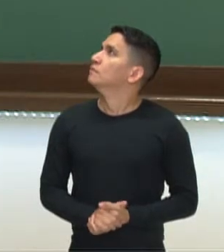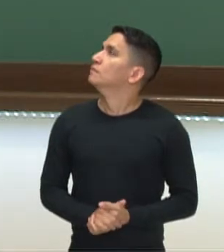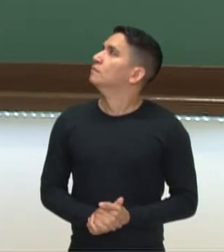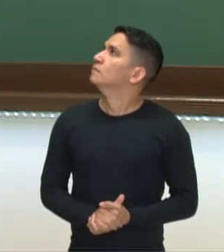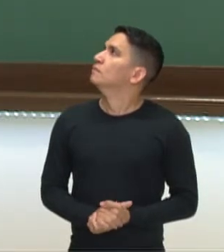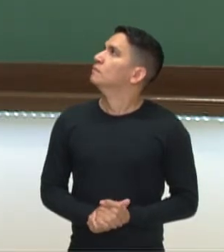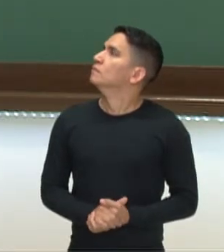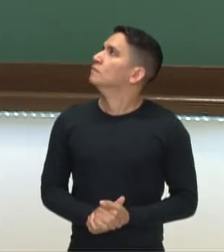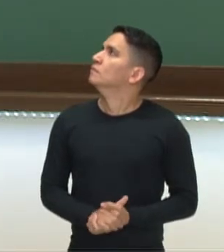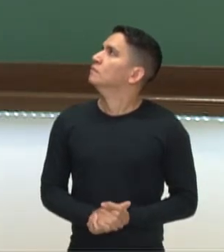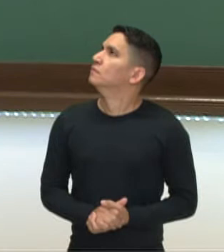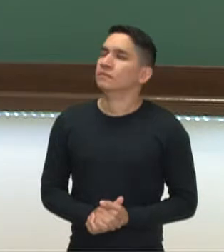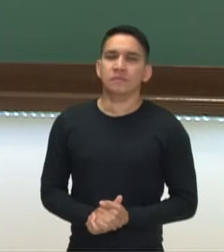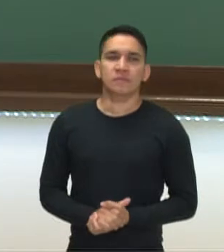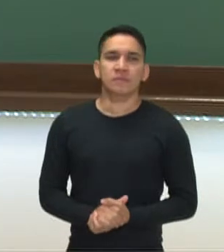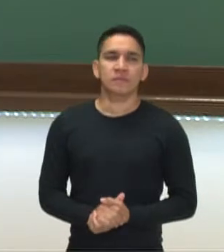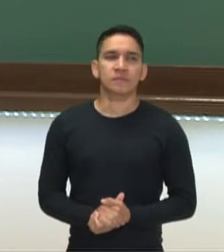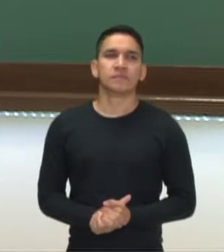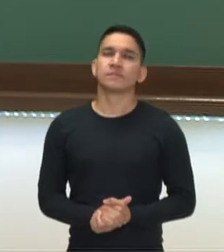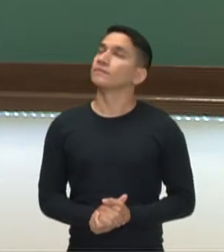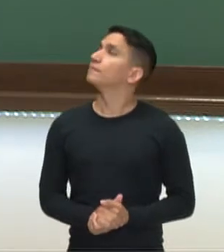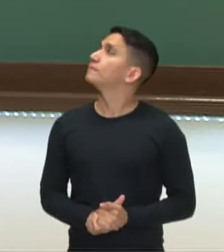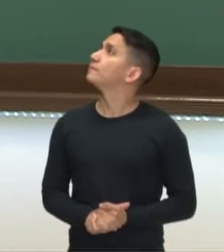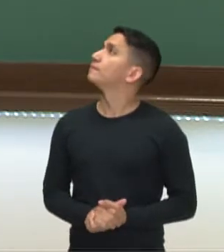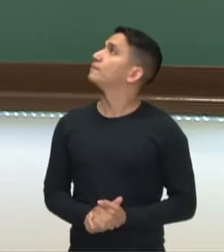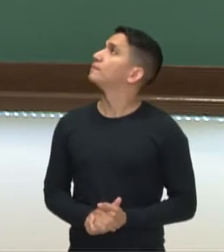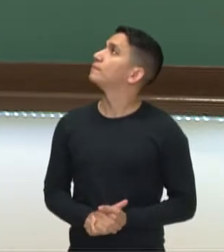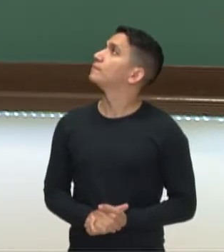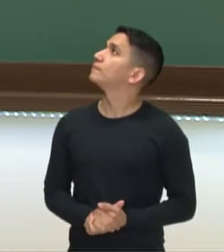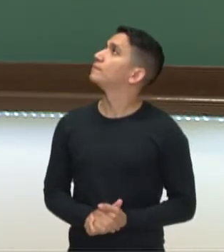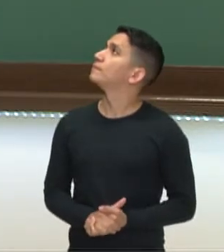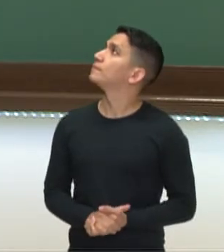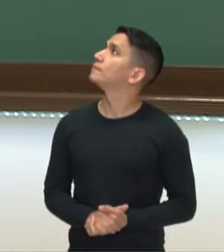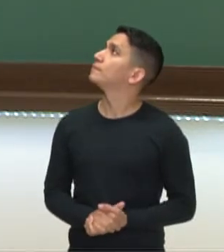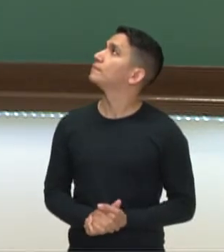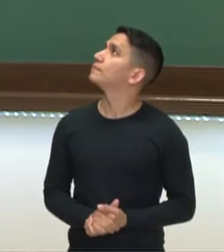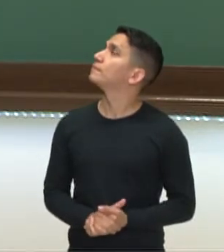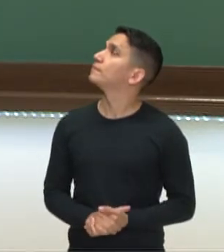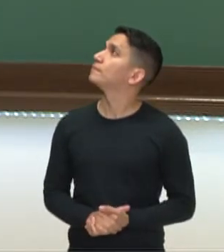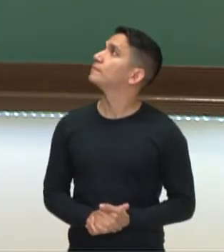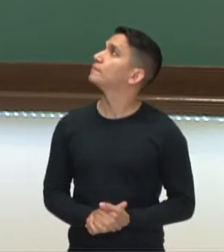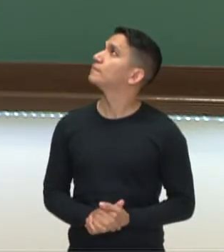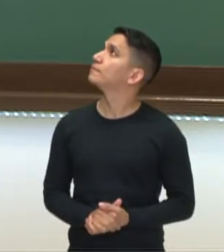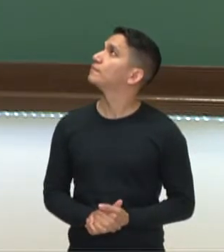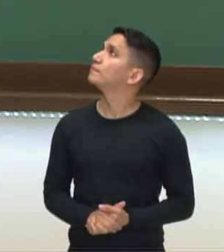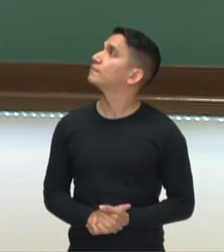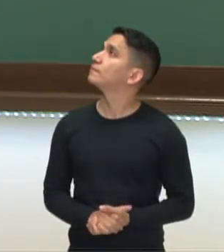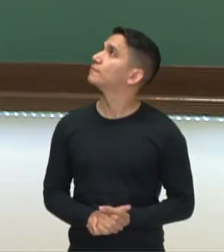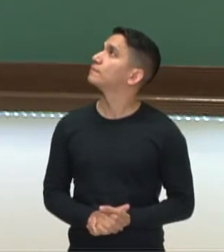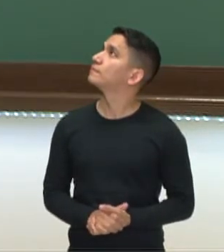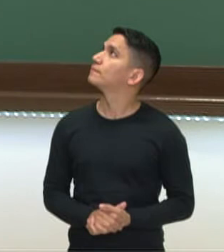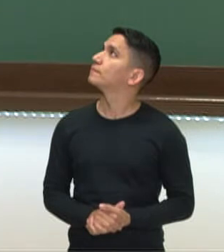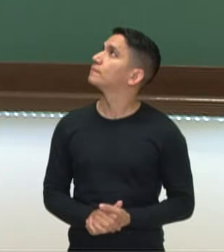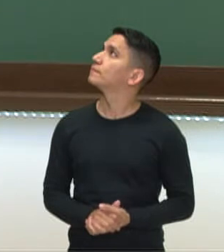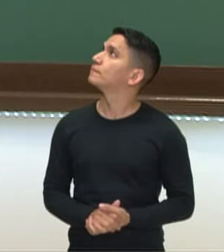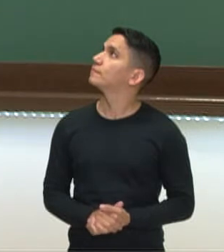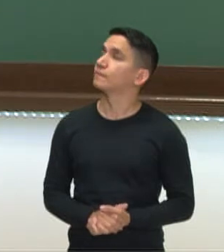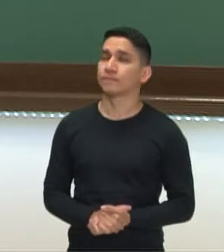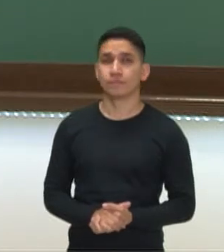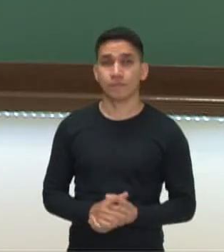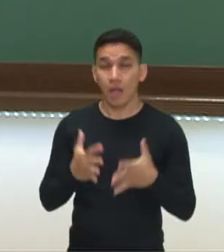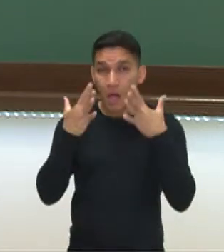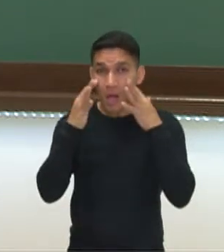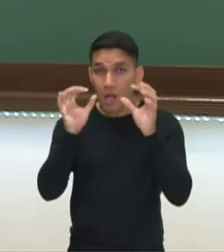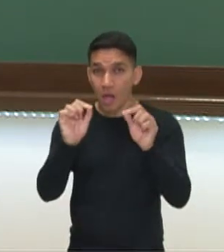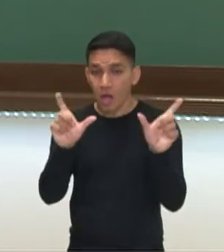primer. Olha aqui à direita, ó, de la história, de la comida, a la humanidad, a la primeira. Observem que não